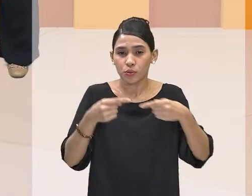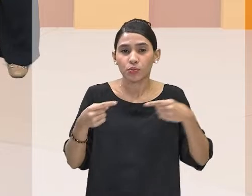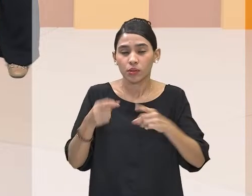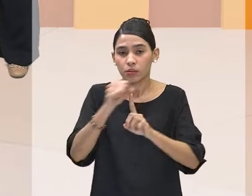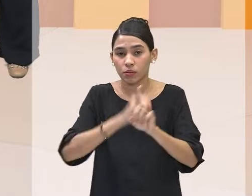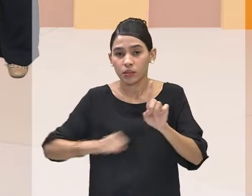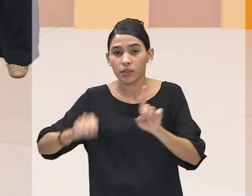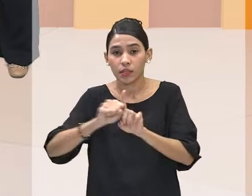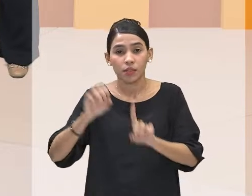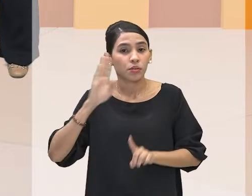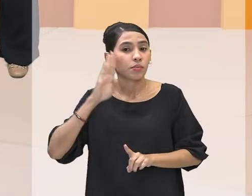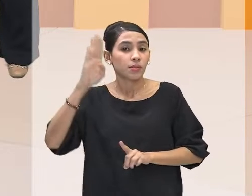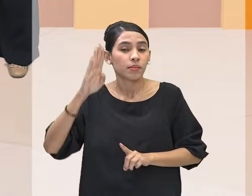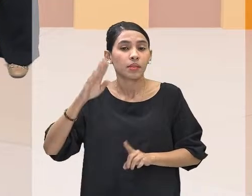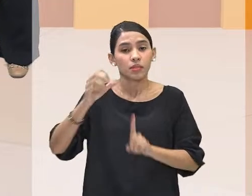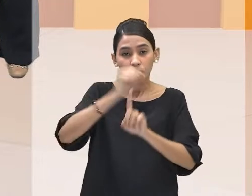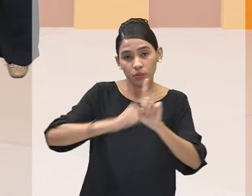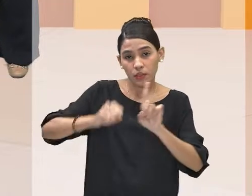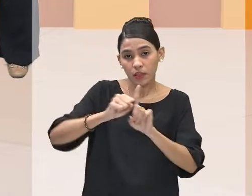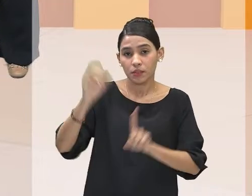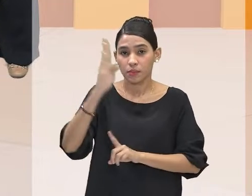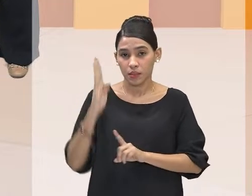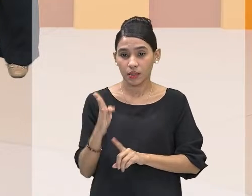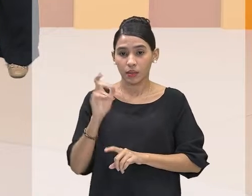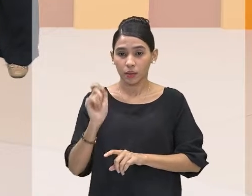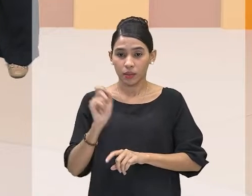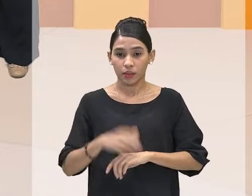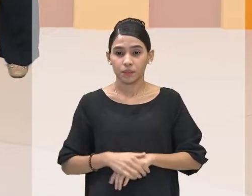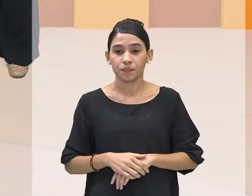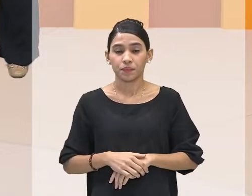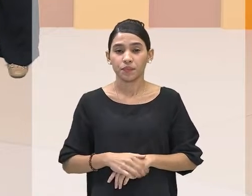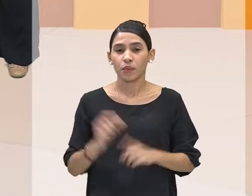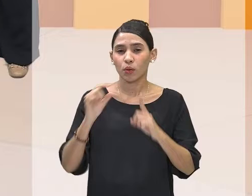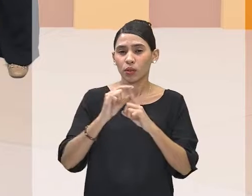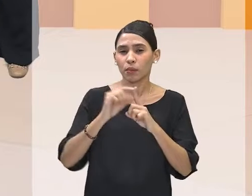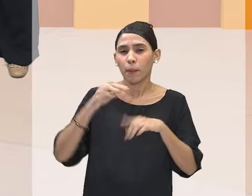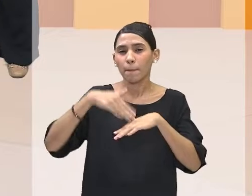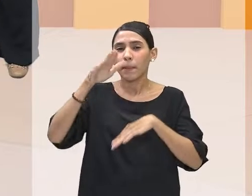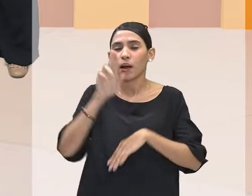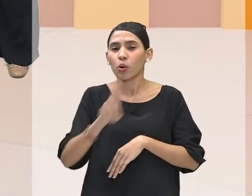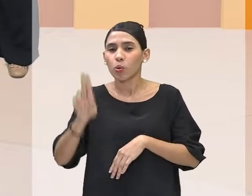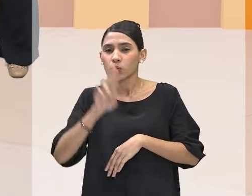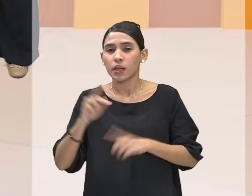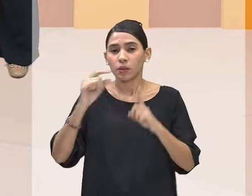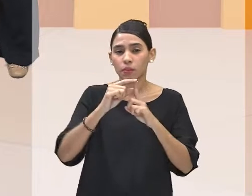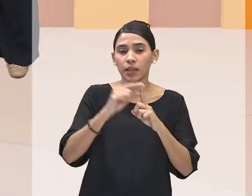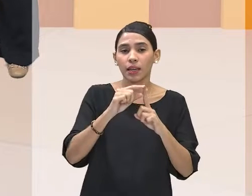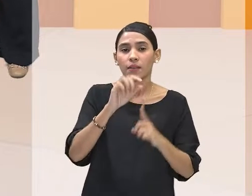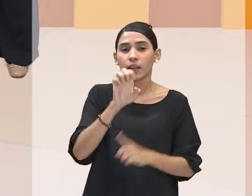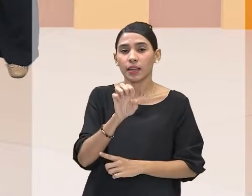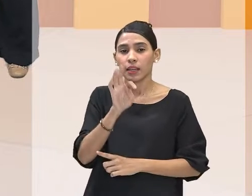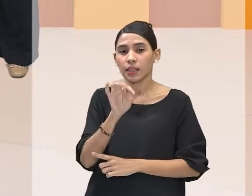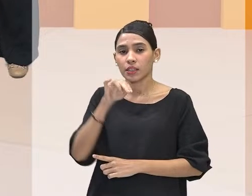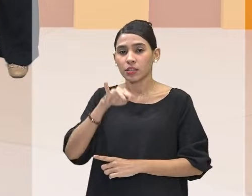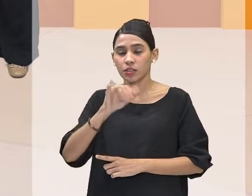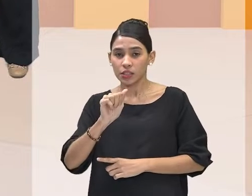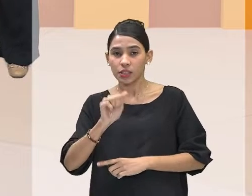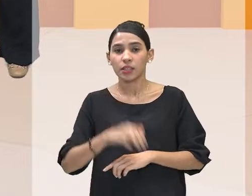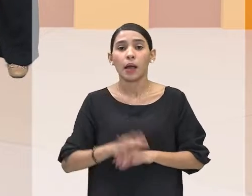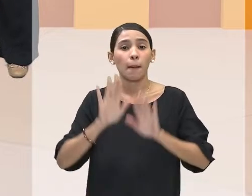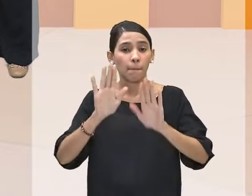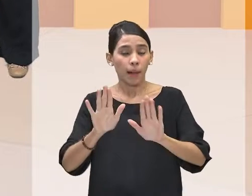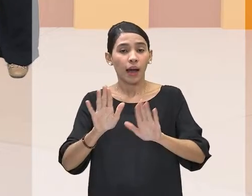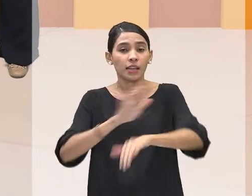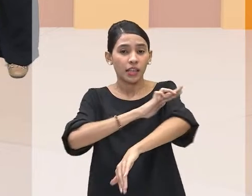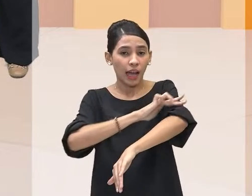sociedades, principalmente na sociedade brasileira, que o termo mais adequado seria a palavra etnia, mas o termo